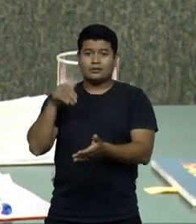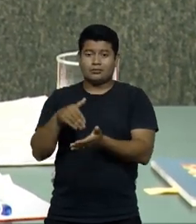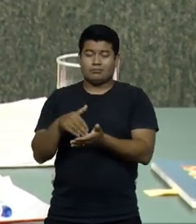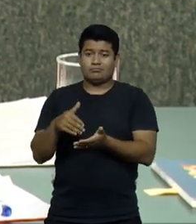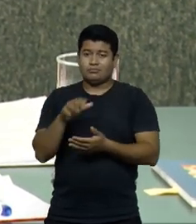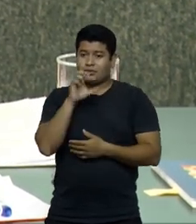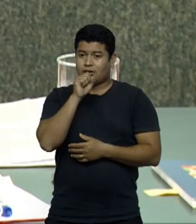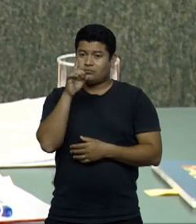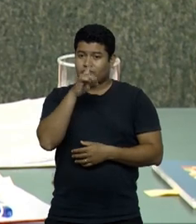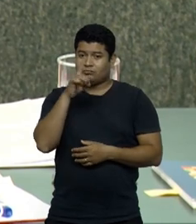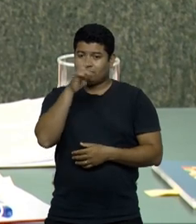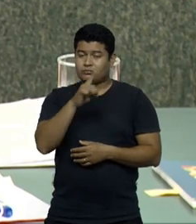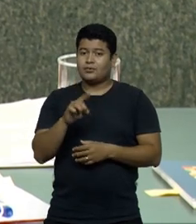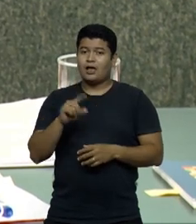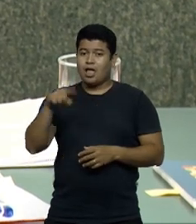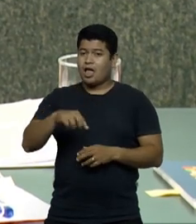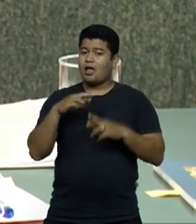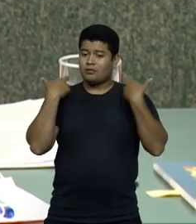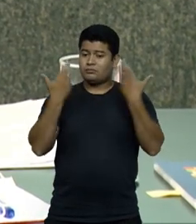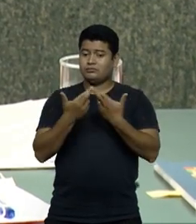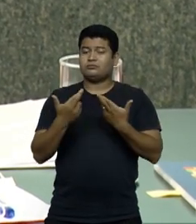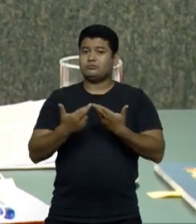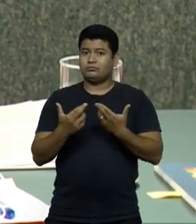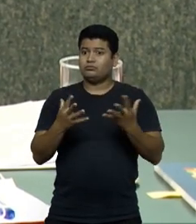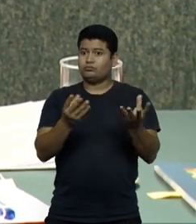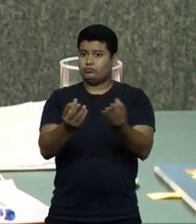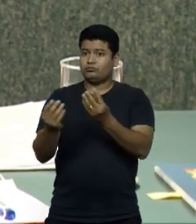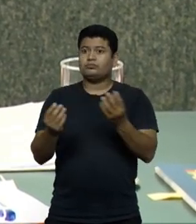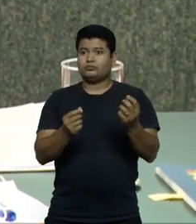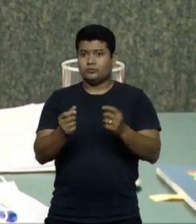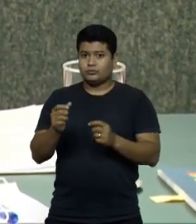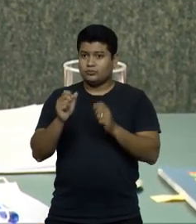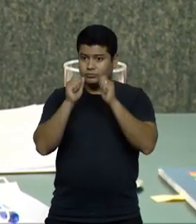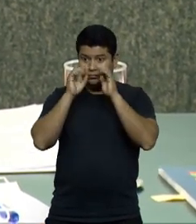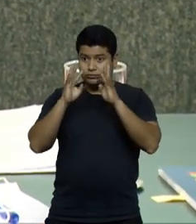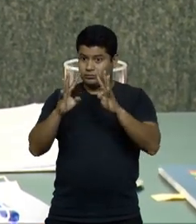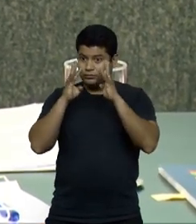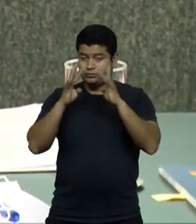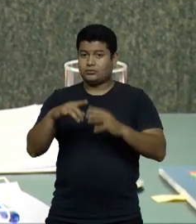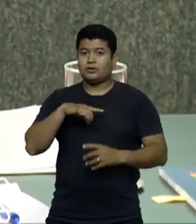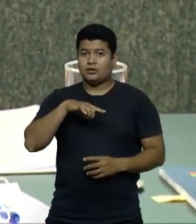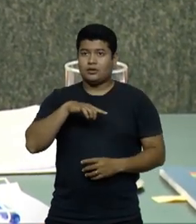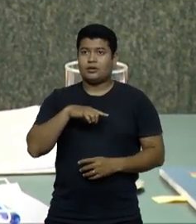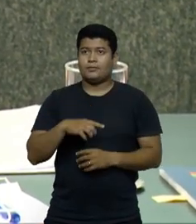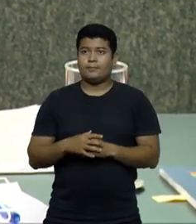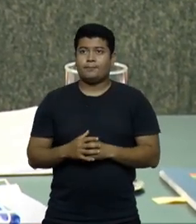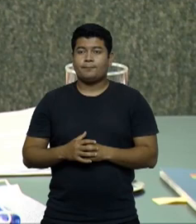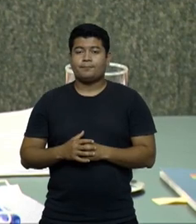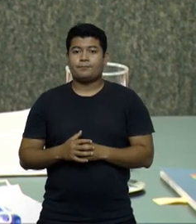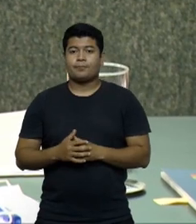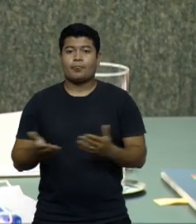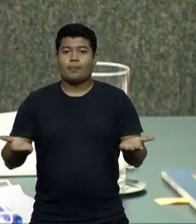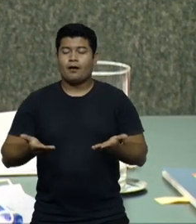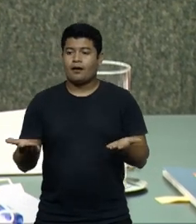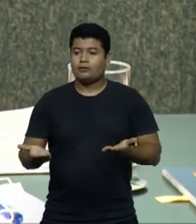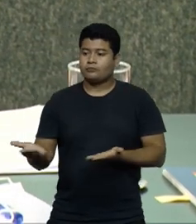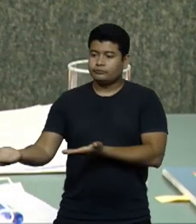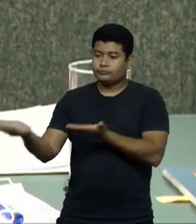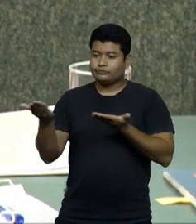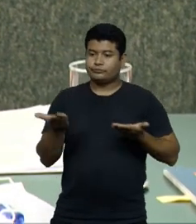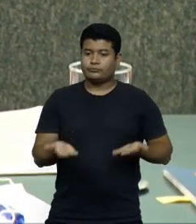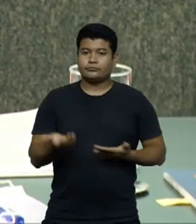é uma audiência muito ouvida acompanhada eu vou passar a palavra agora então ao promotor de justiça